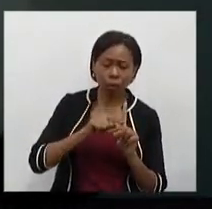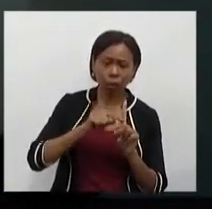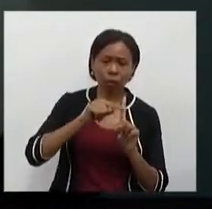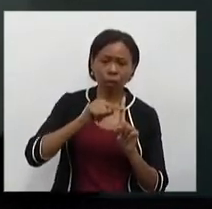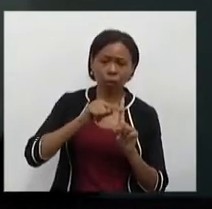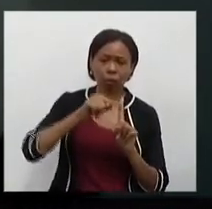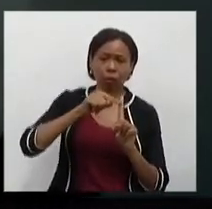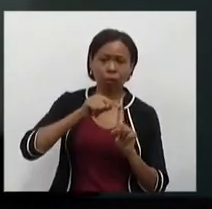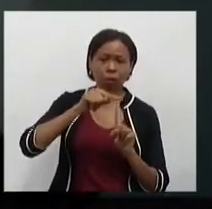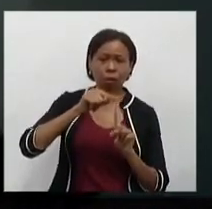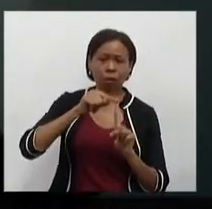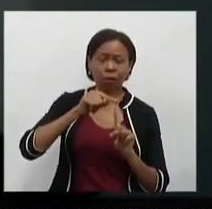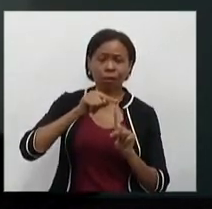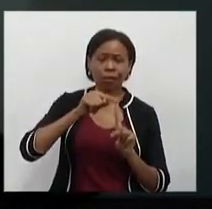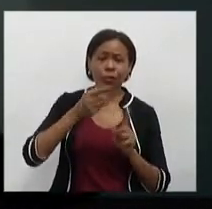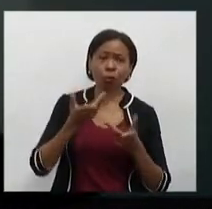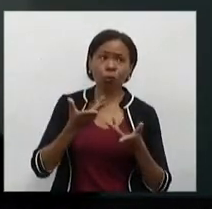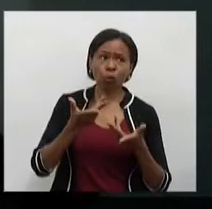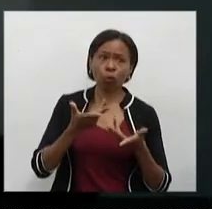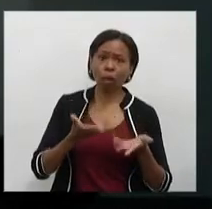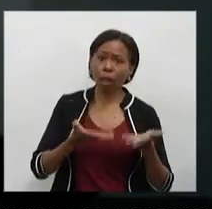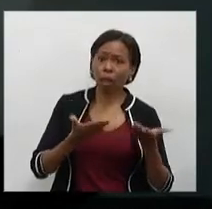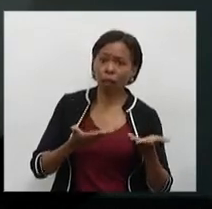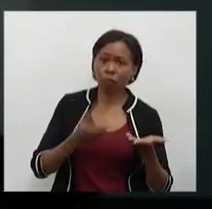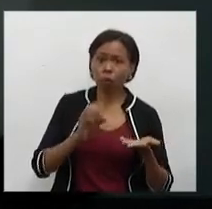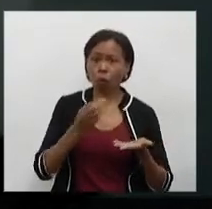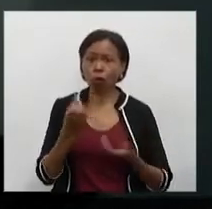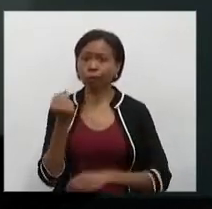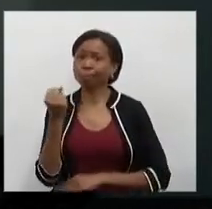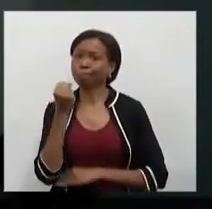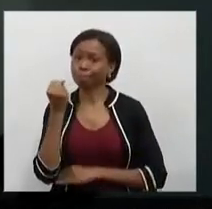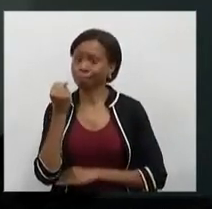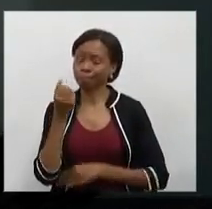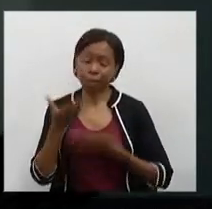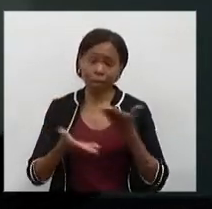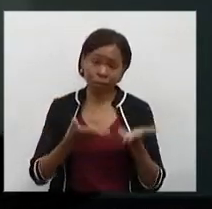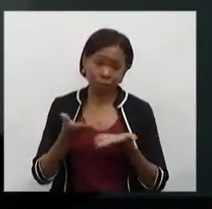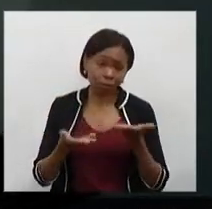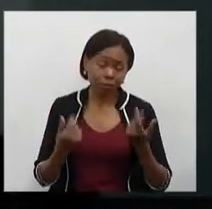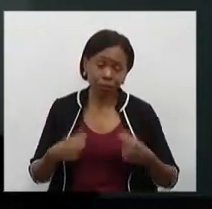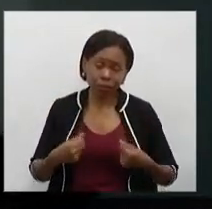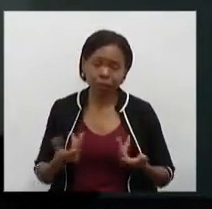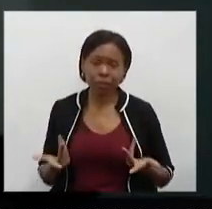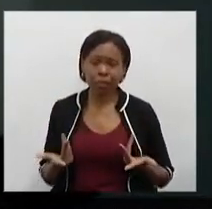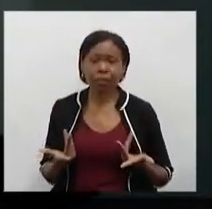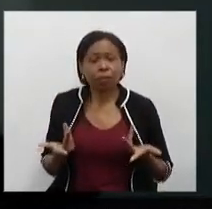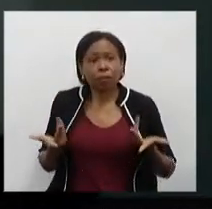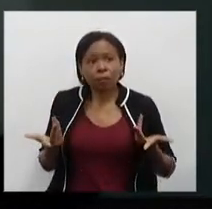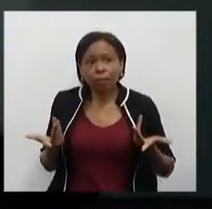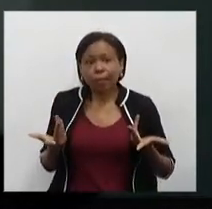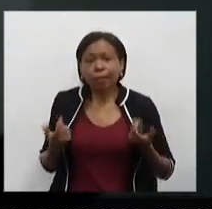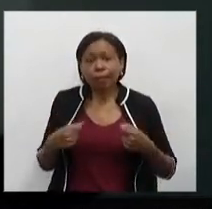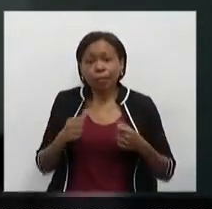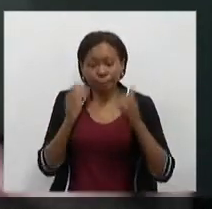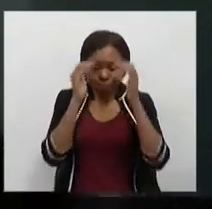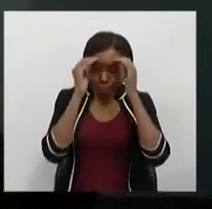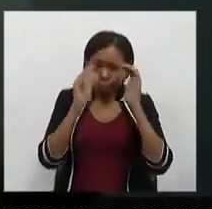do que eu estou dizendo. Então, o primeiro passo é cumprir a lei. O segundo passo é esse, entender de diversidade. O que que